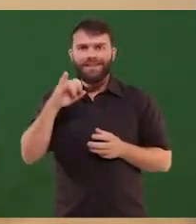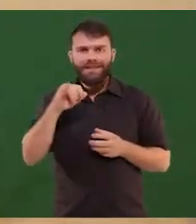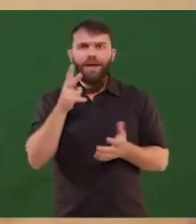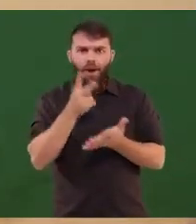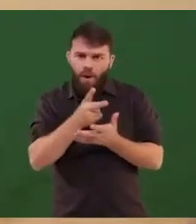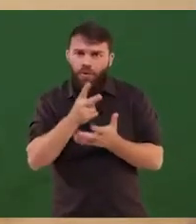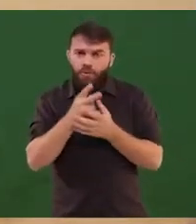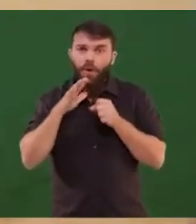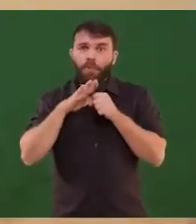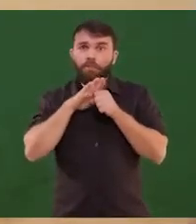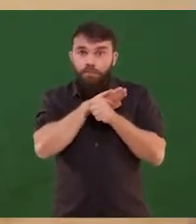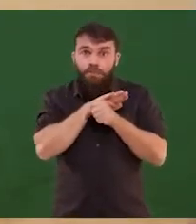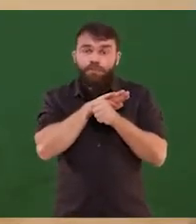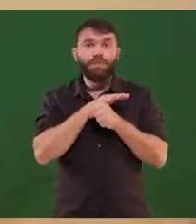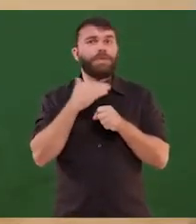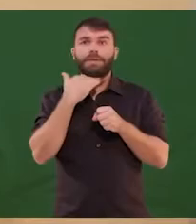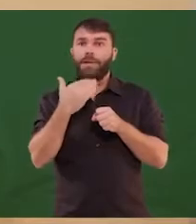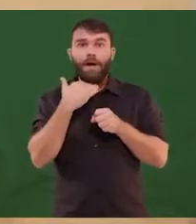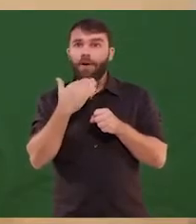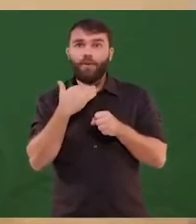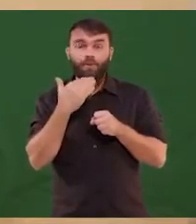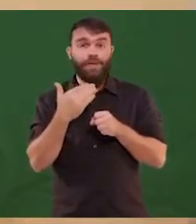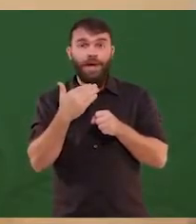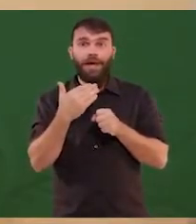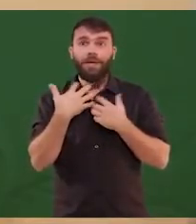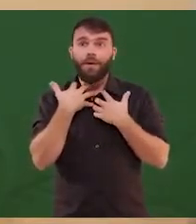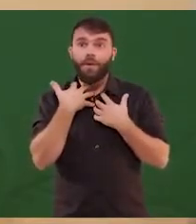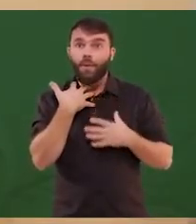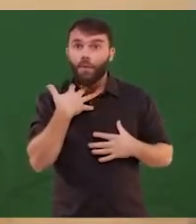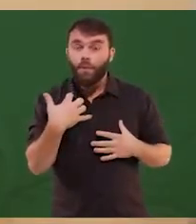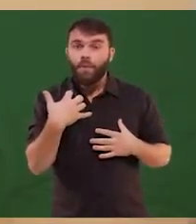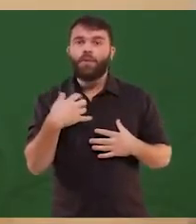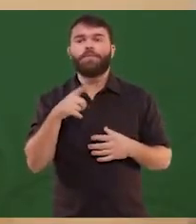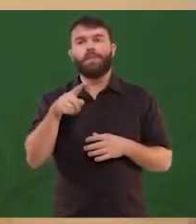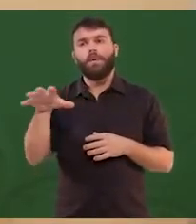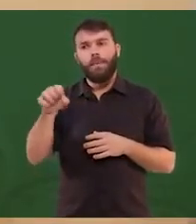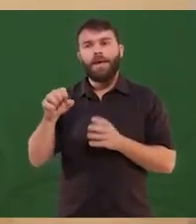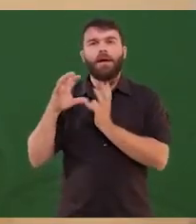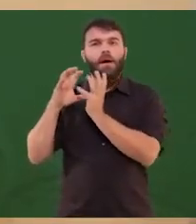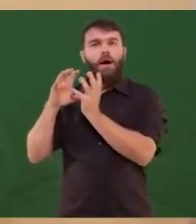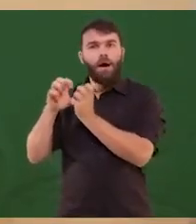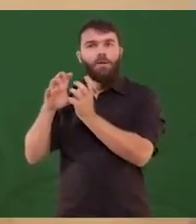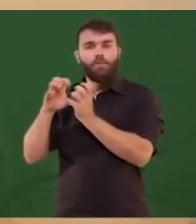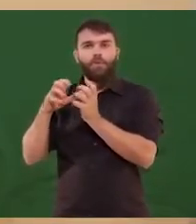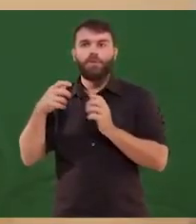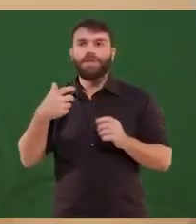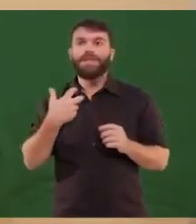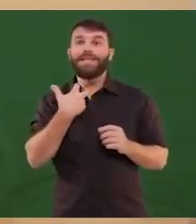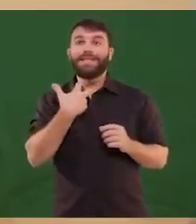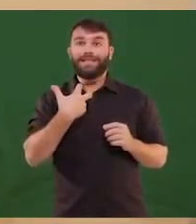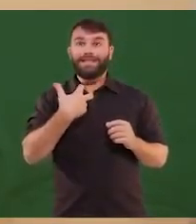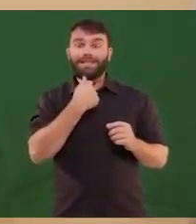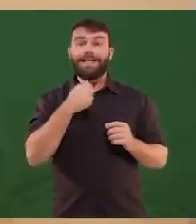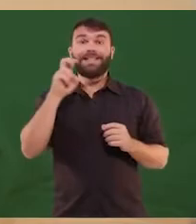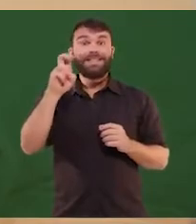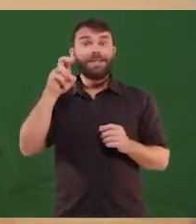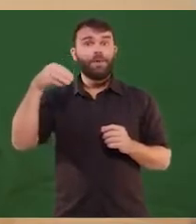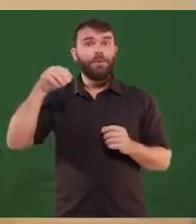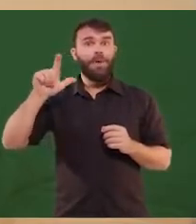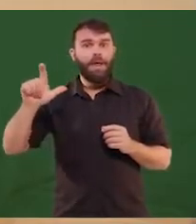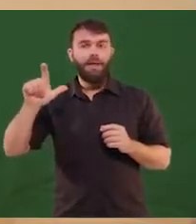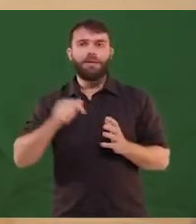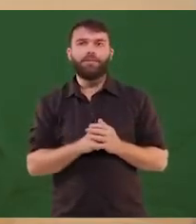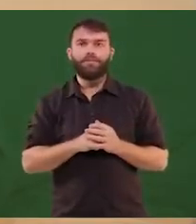Se ainda assim a cânula continuar obstruída e não for possível realizar a aspiração, pegue um ambu e uma seringa de